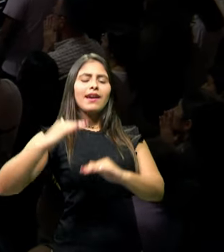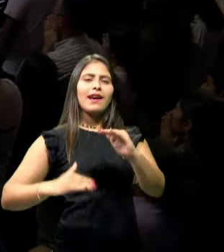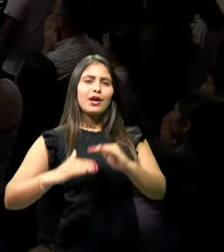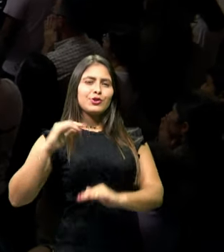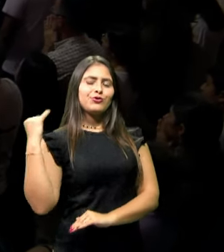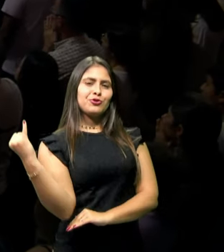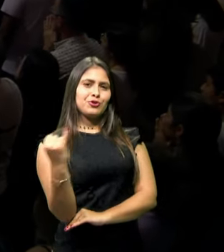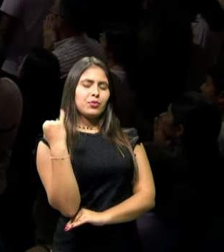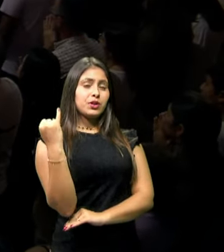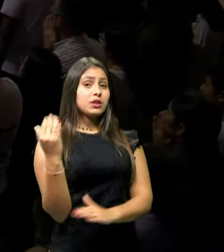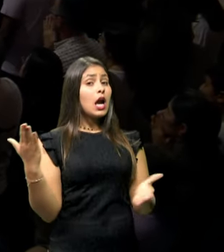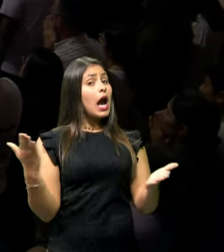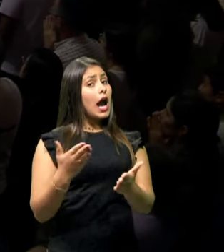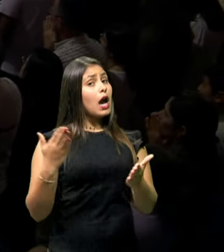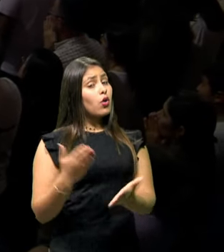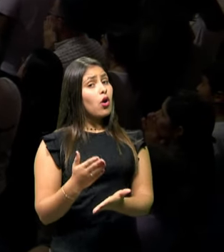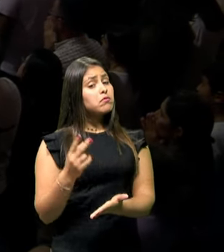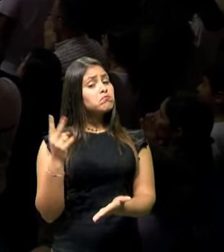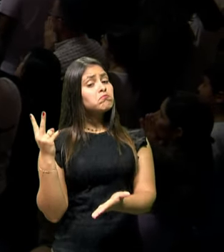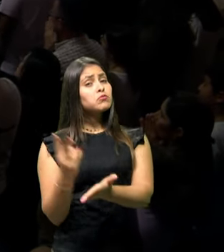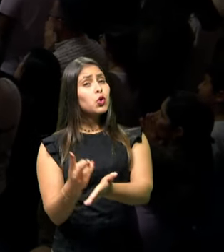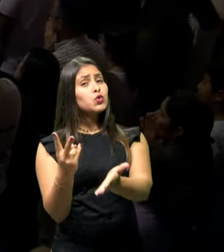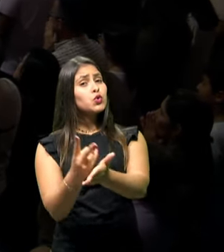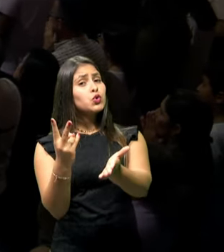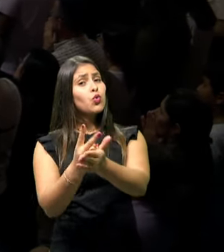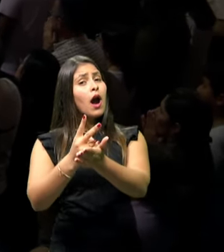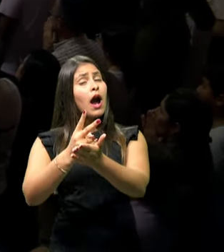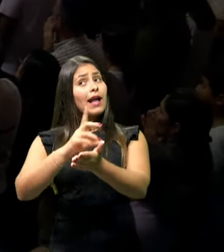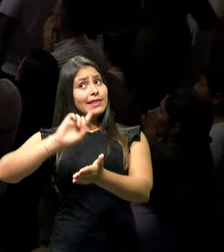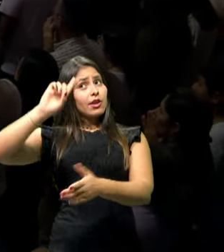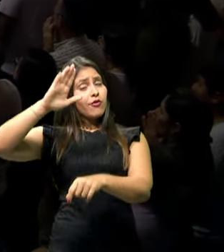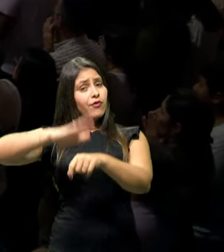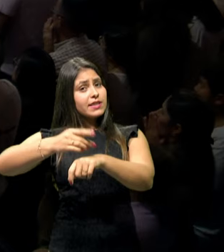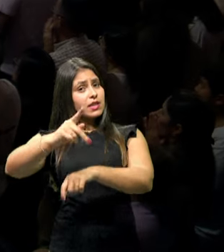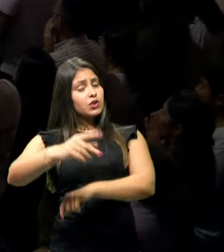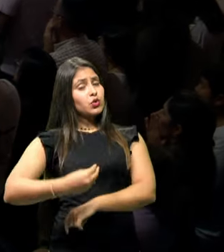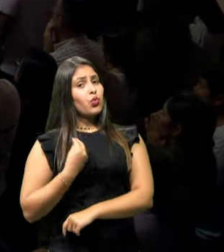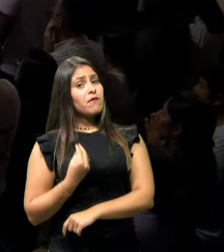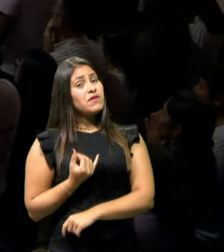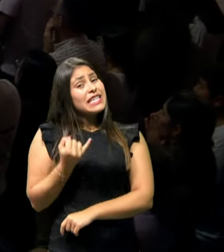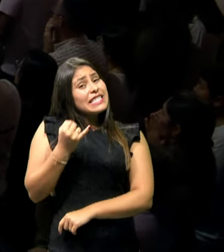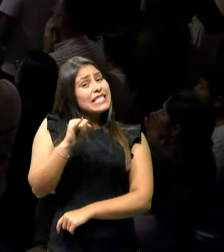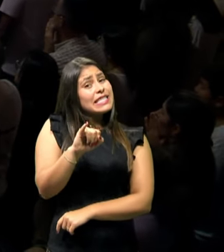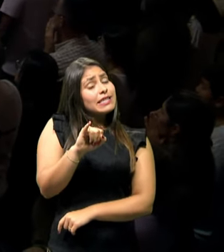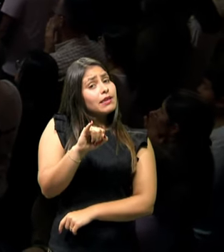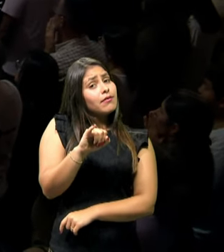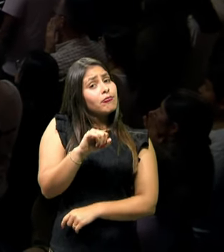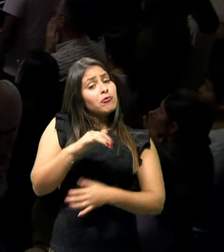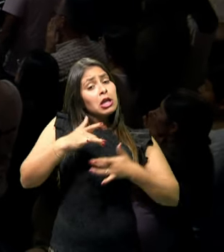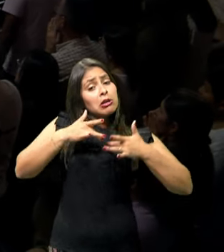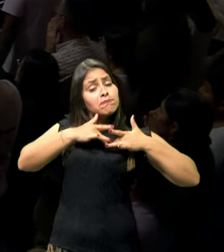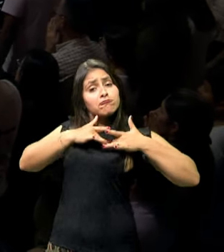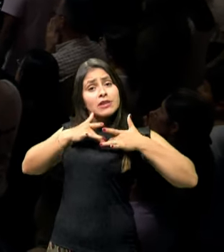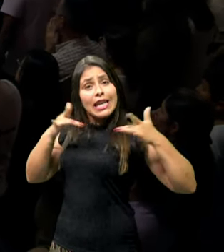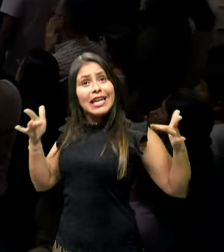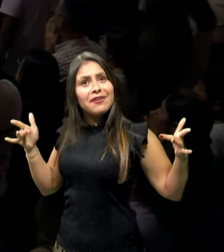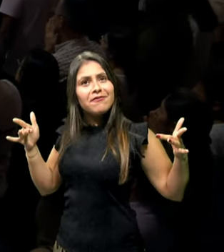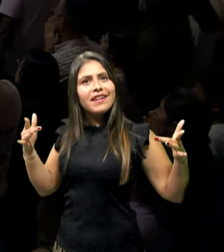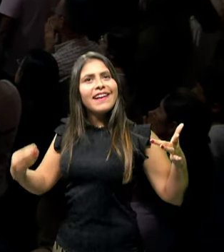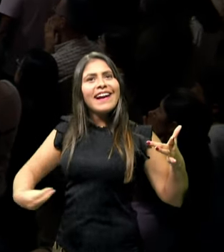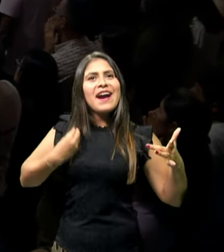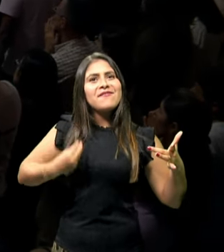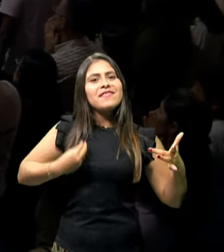O que vai determinar o que Deus vai fazer na sua vida é se você está disposto a viver isso que você está decidindo agora.